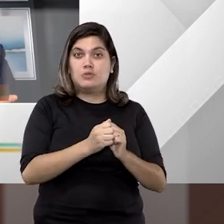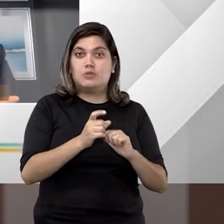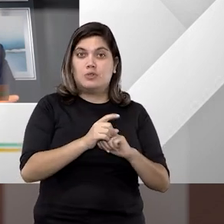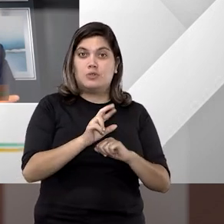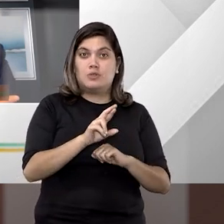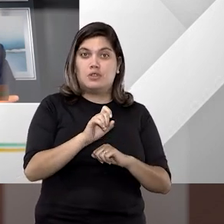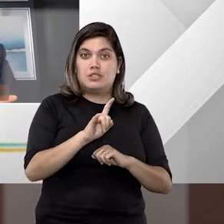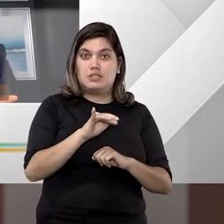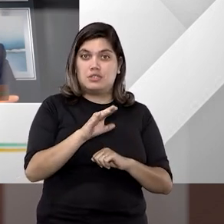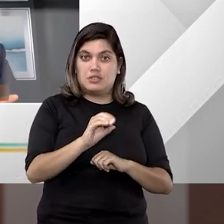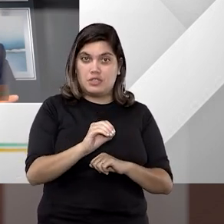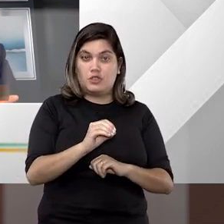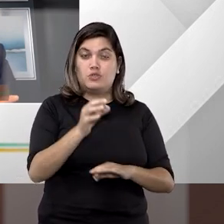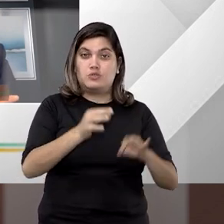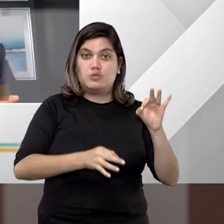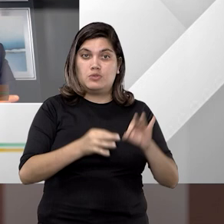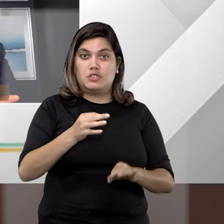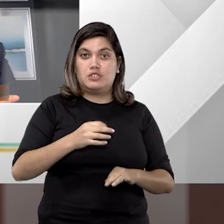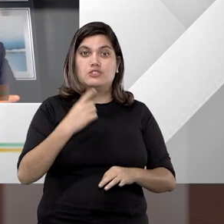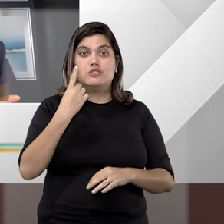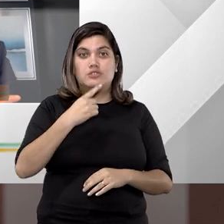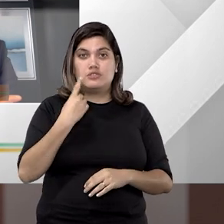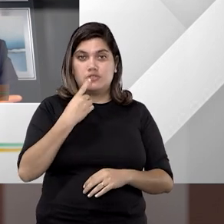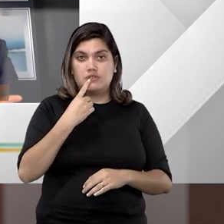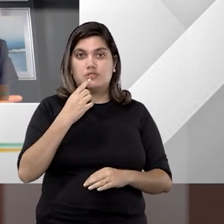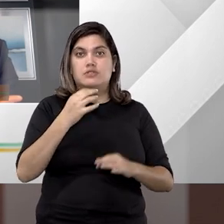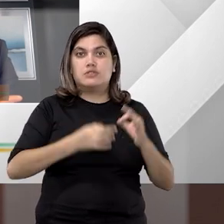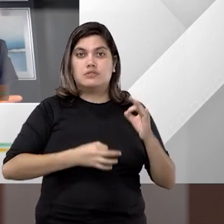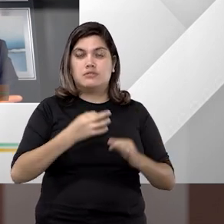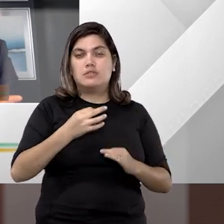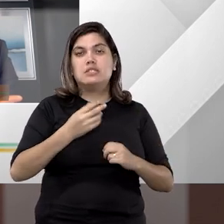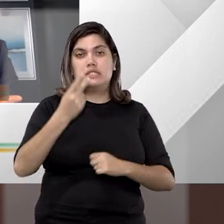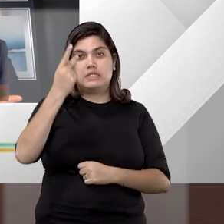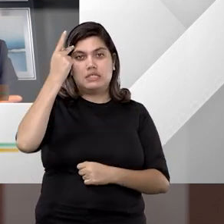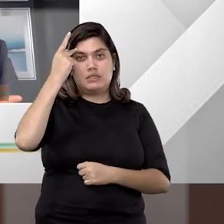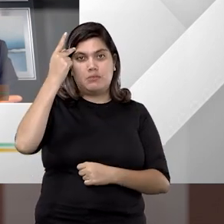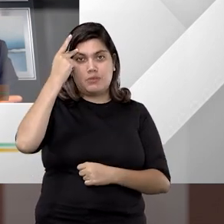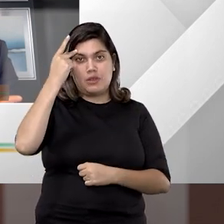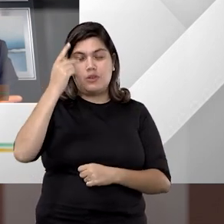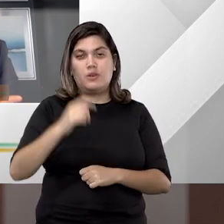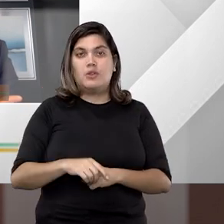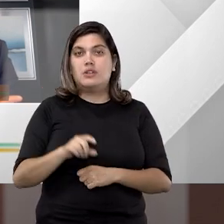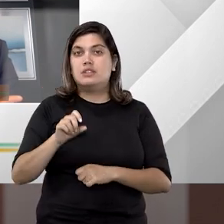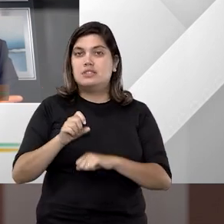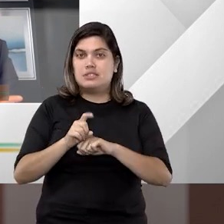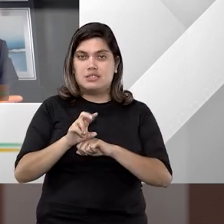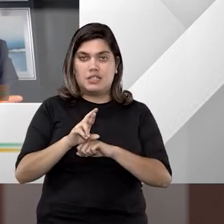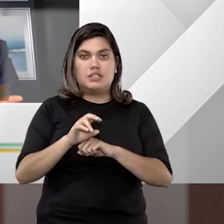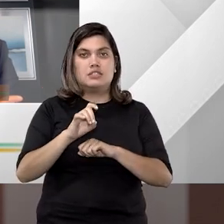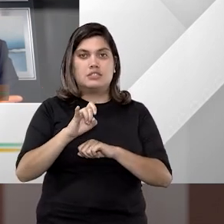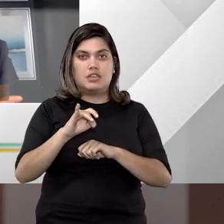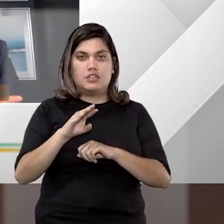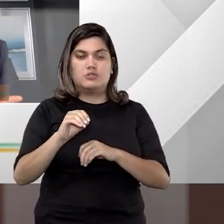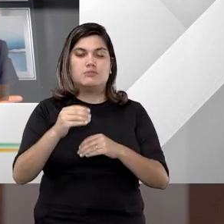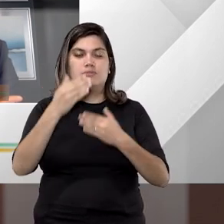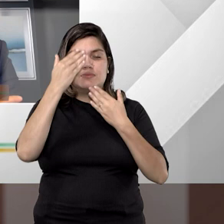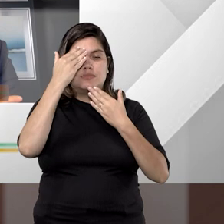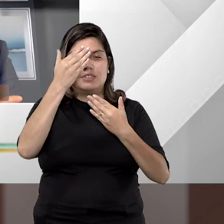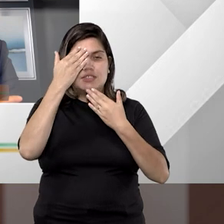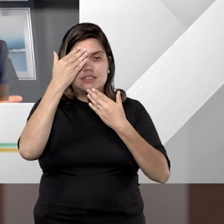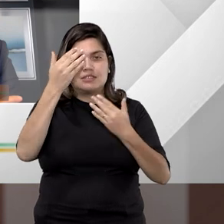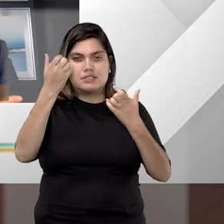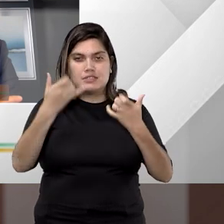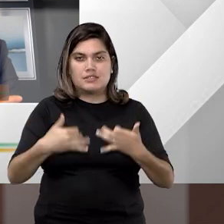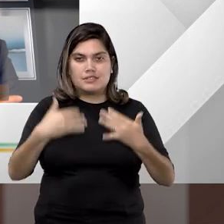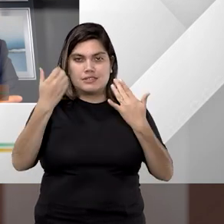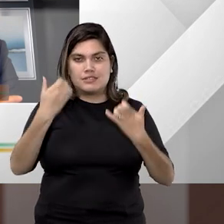com o Doutor Sérgio Araújo Gomes Juiz de Direito do Tribunal de Justiça de São Paulo Dr Sérgio Muitíssimo